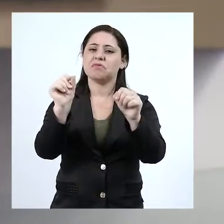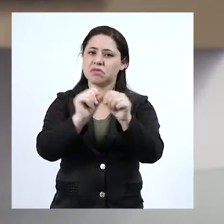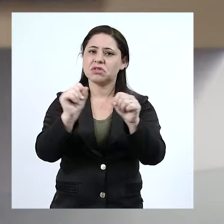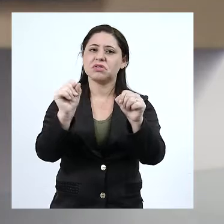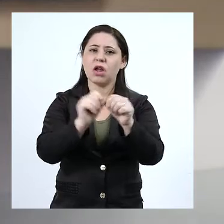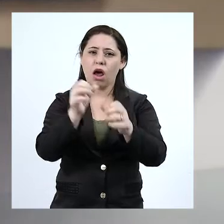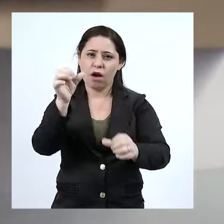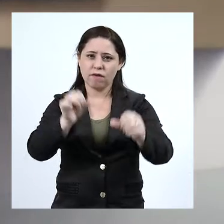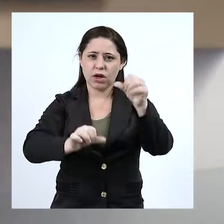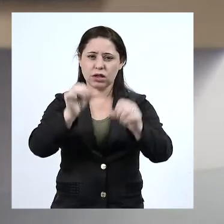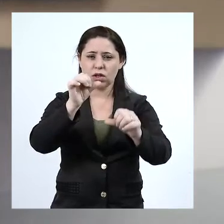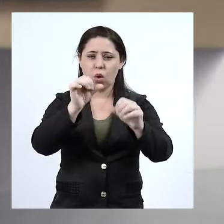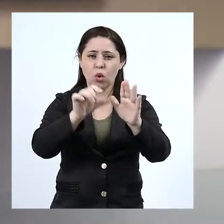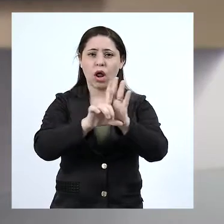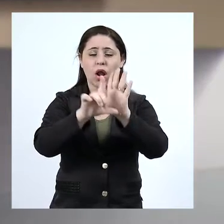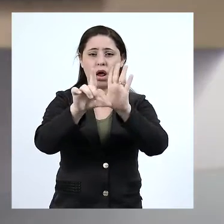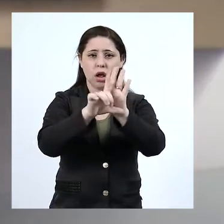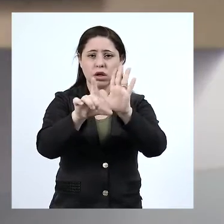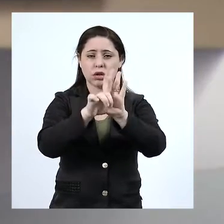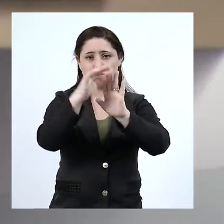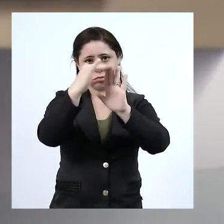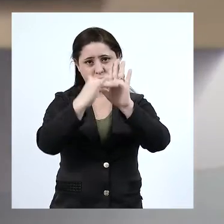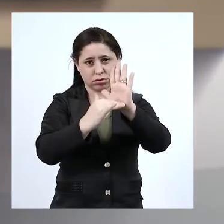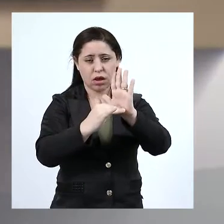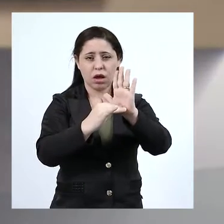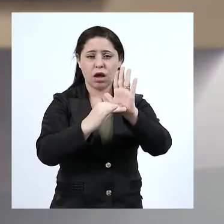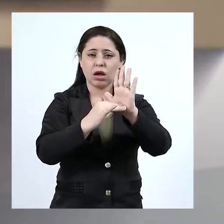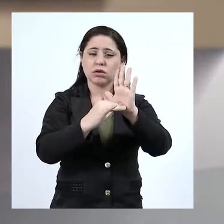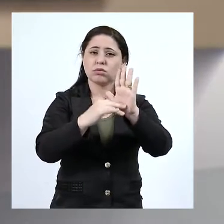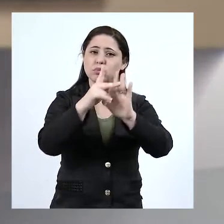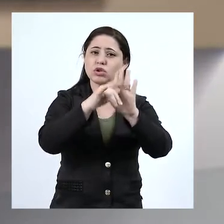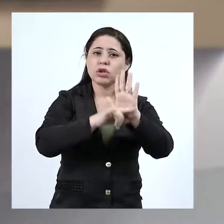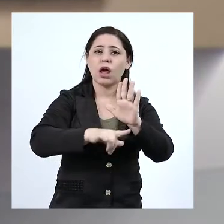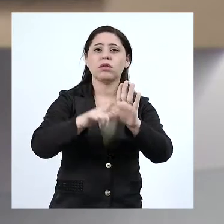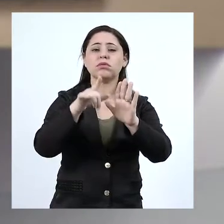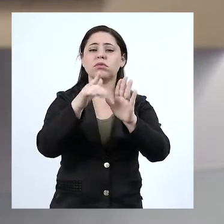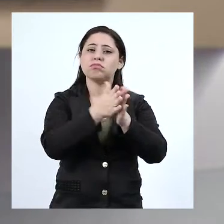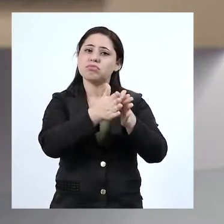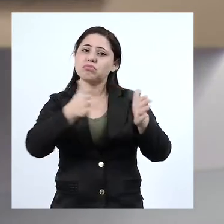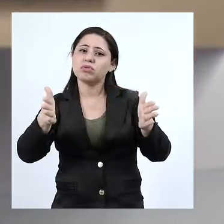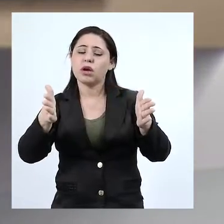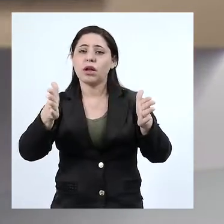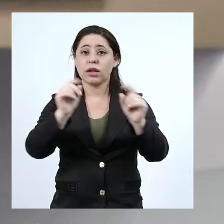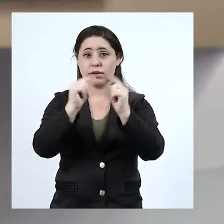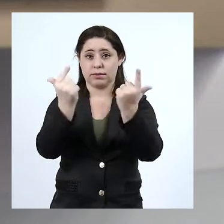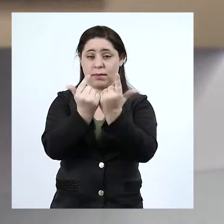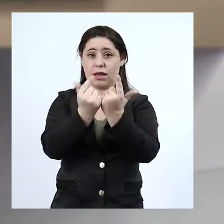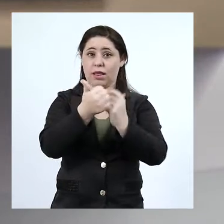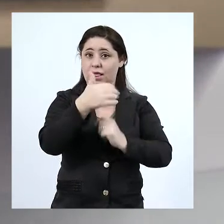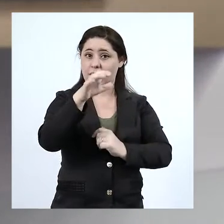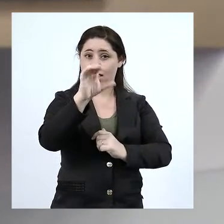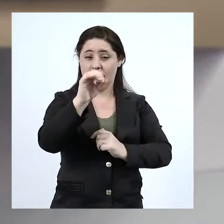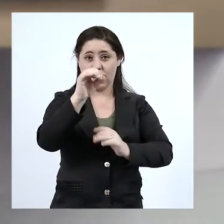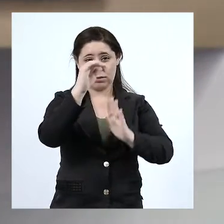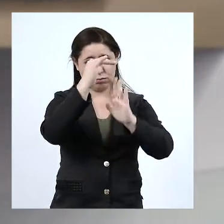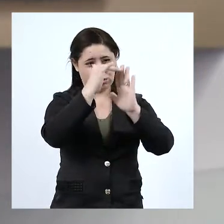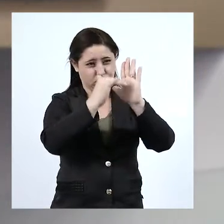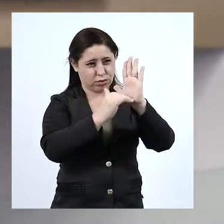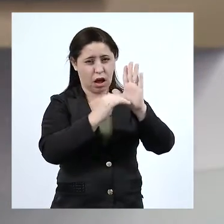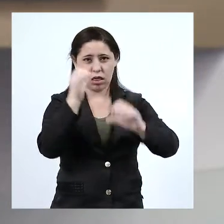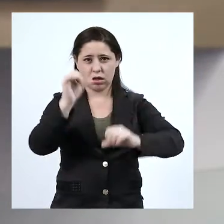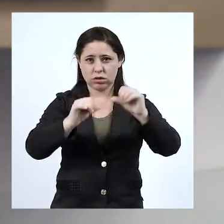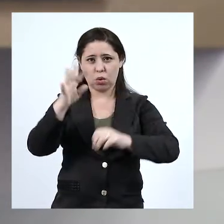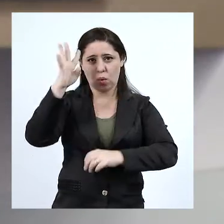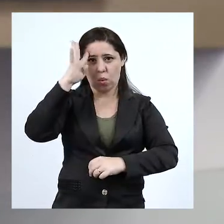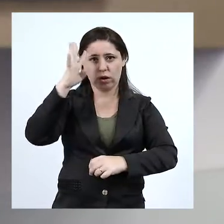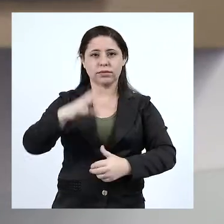medida vem garantindo a avaliação da legalidade das proposições que tramitam na Casa de Leis. 10 matérias foram analisadas